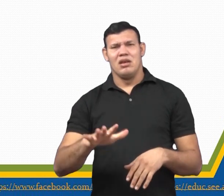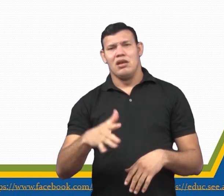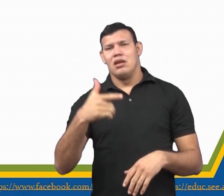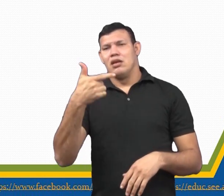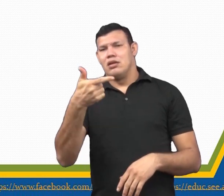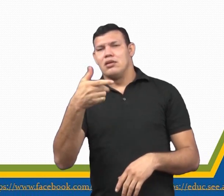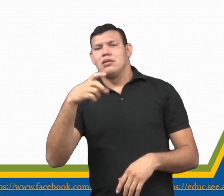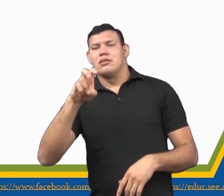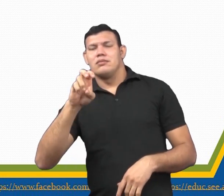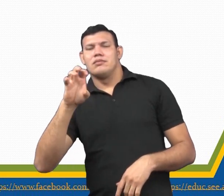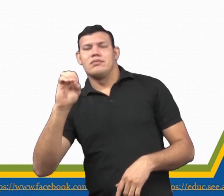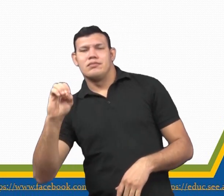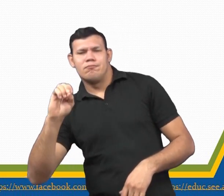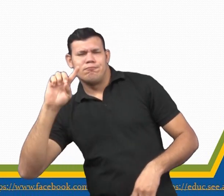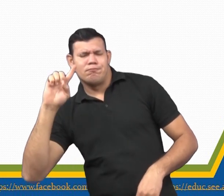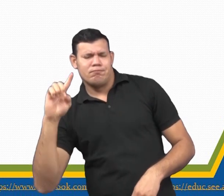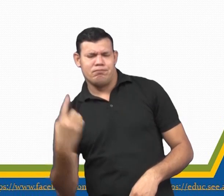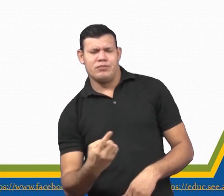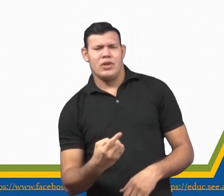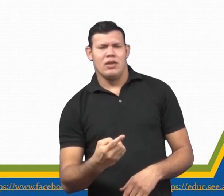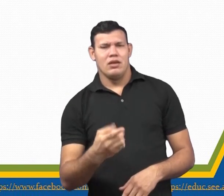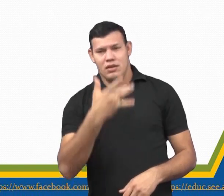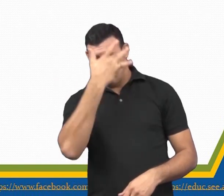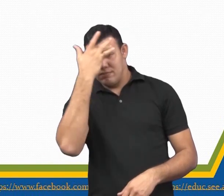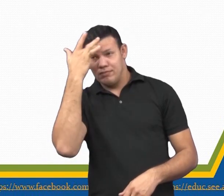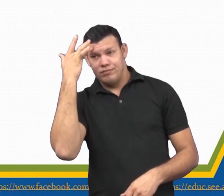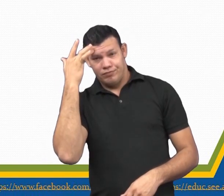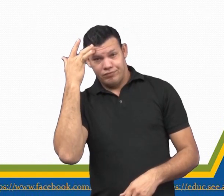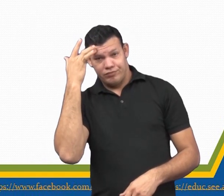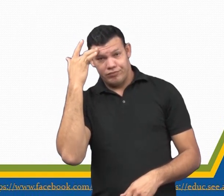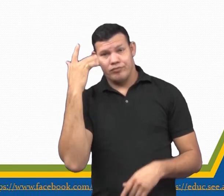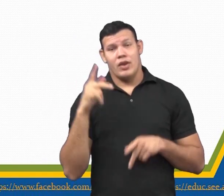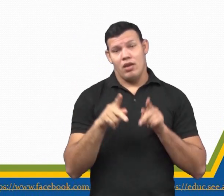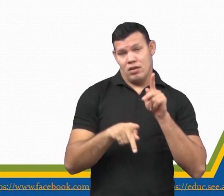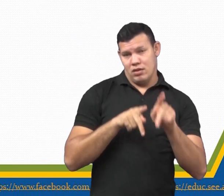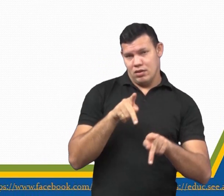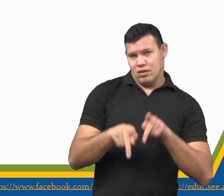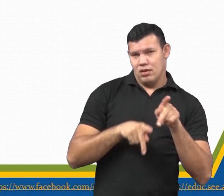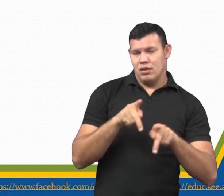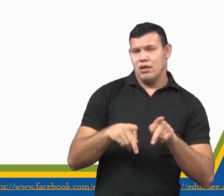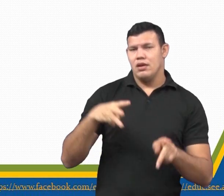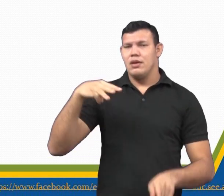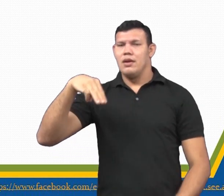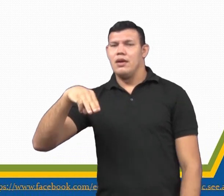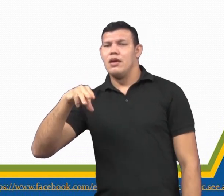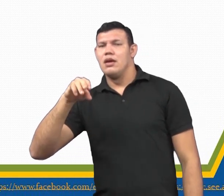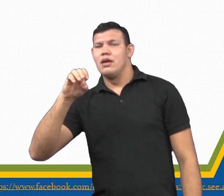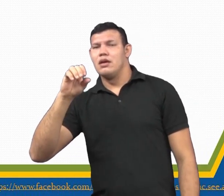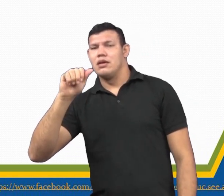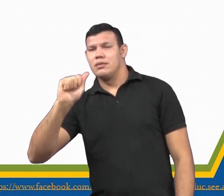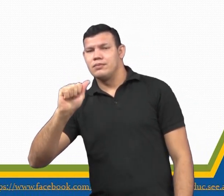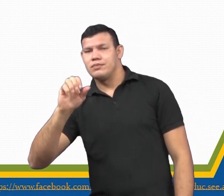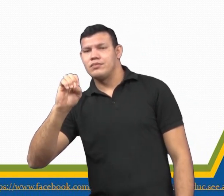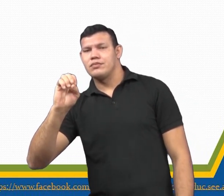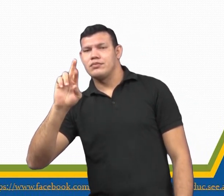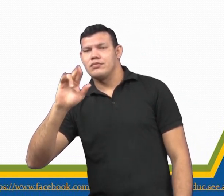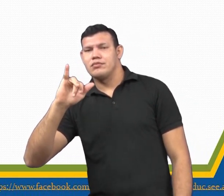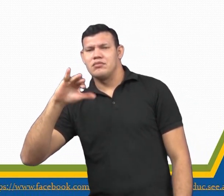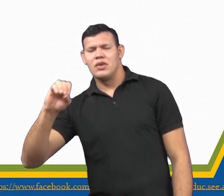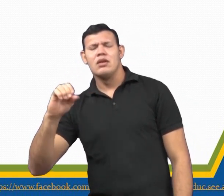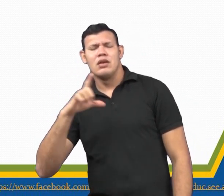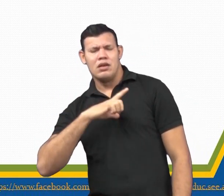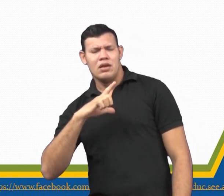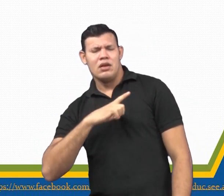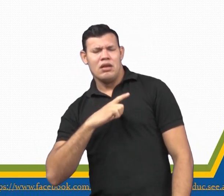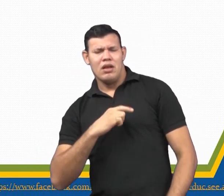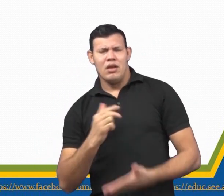habitantes. Quanto ao povo Maori, na maioria das vezes eles têm o seu corpo tatuado.